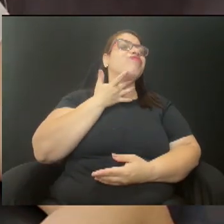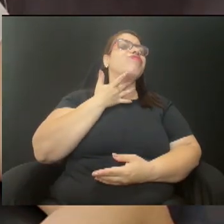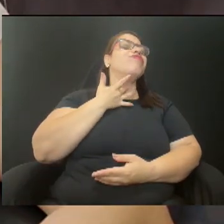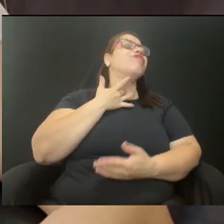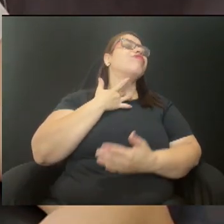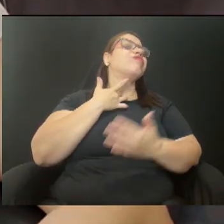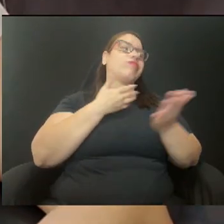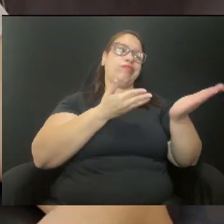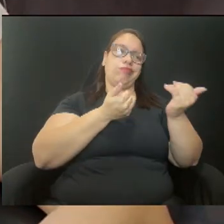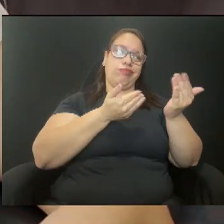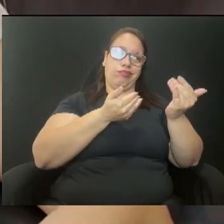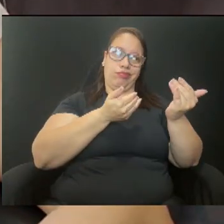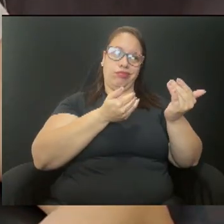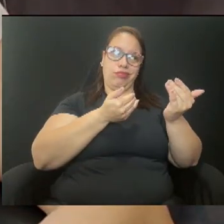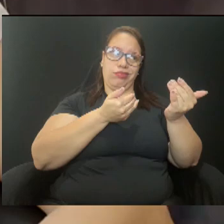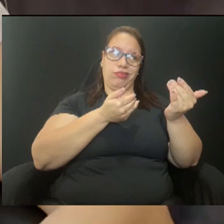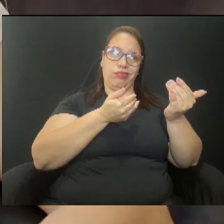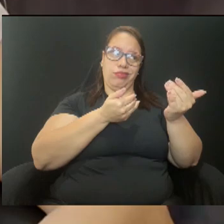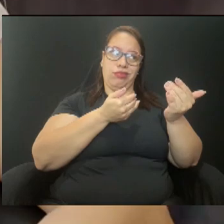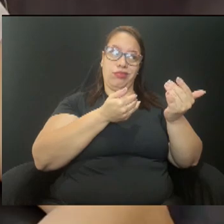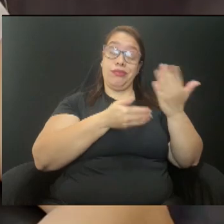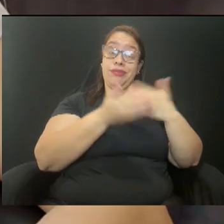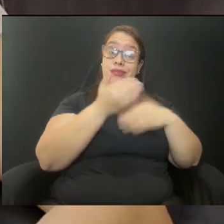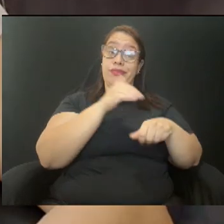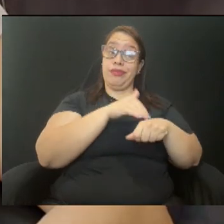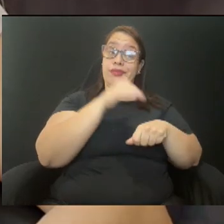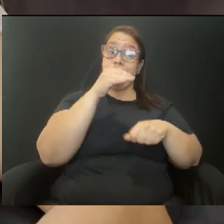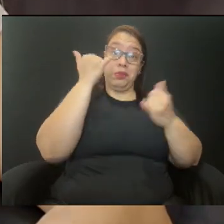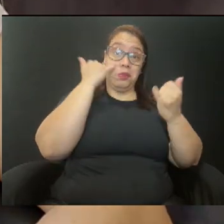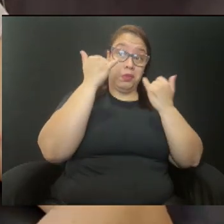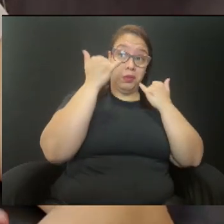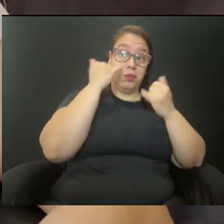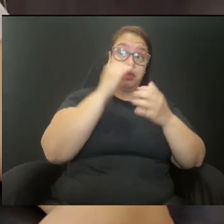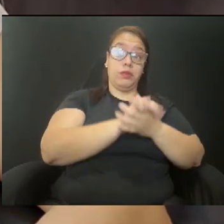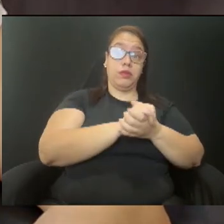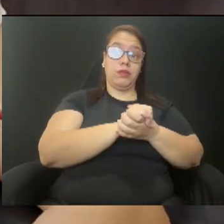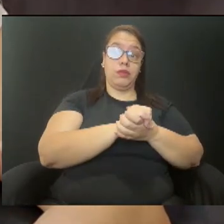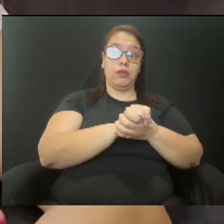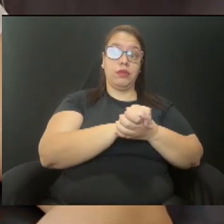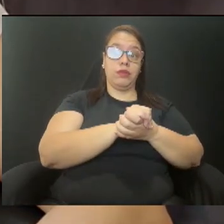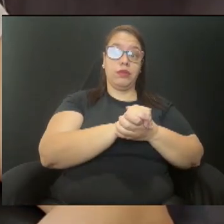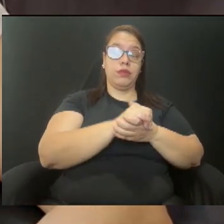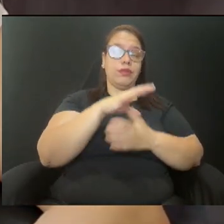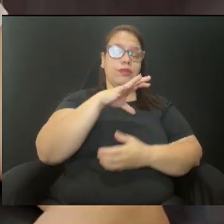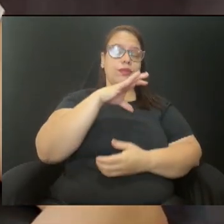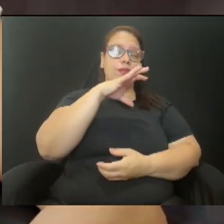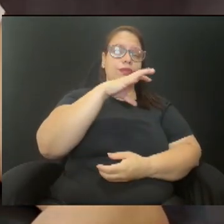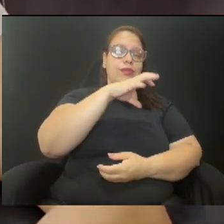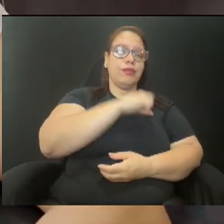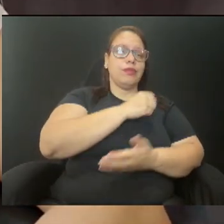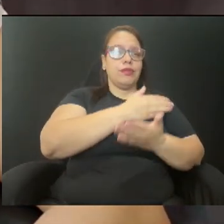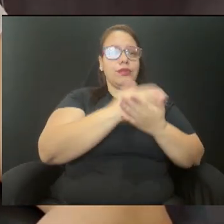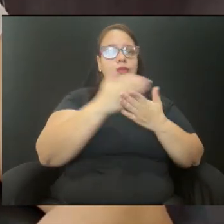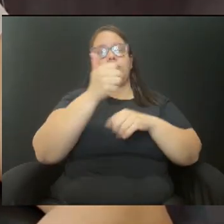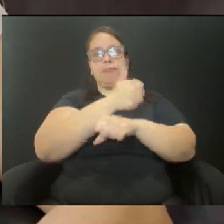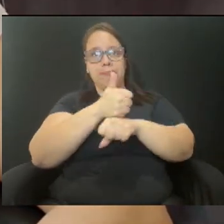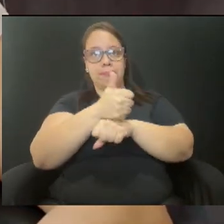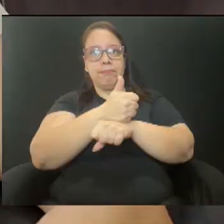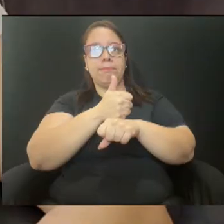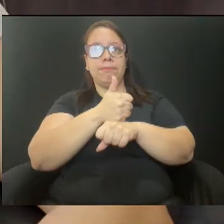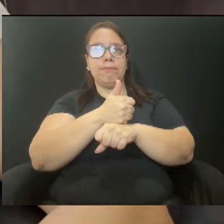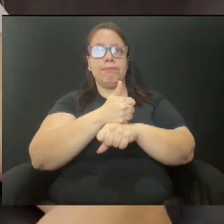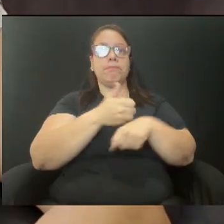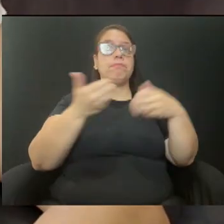precisa trazer mais essa informação, esse lado apaixonado de iniciar uma carreira, né? E caso ele entenda que ele